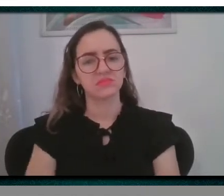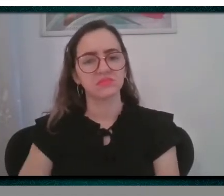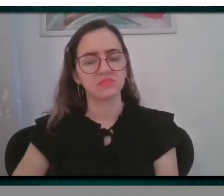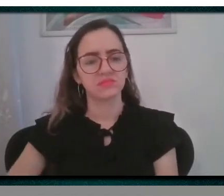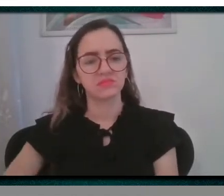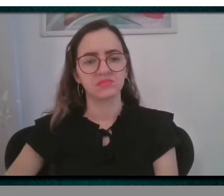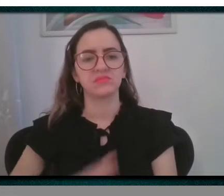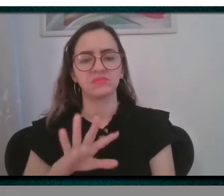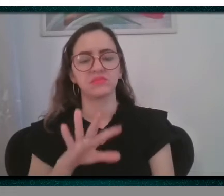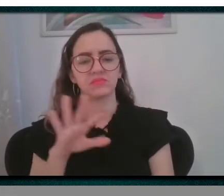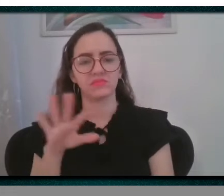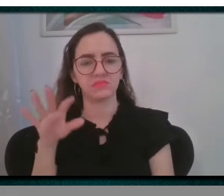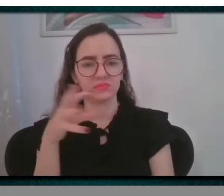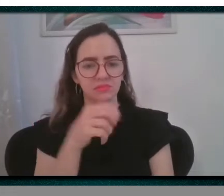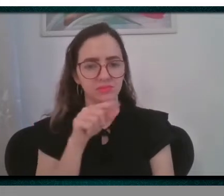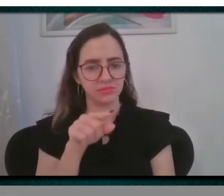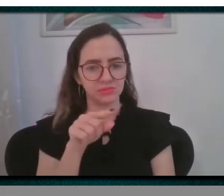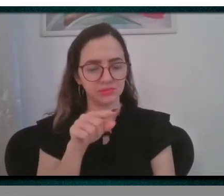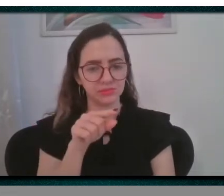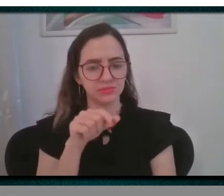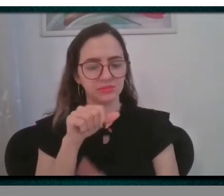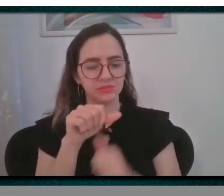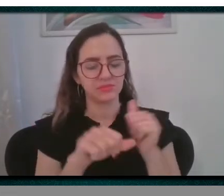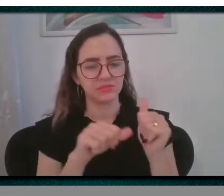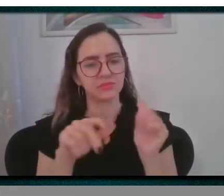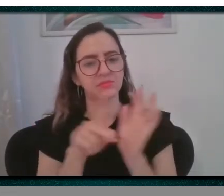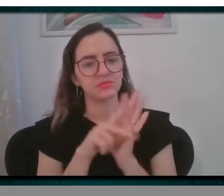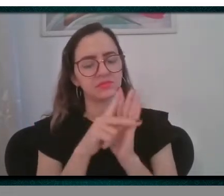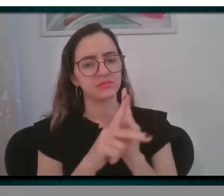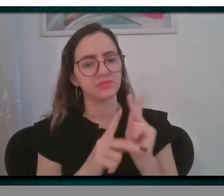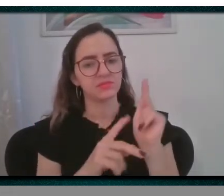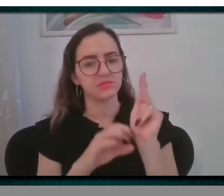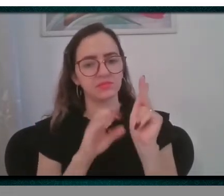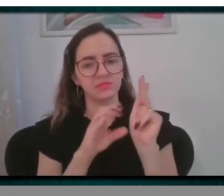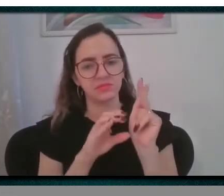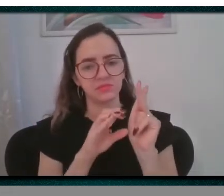KC, tá? Minha fórmula de ionização,